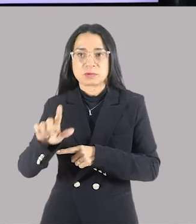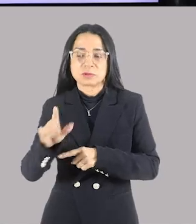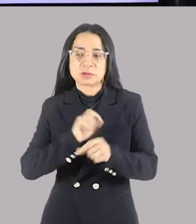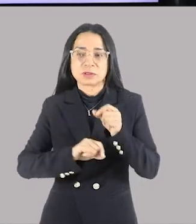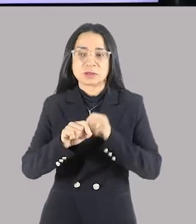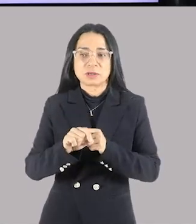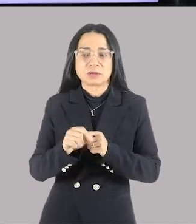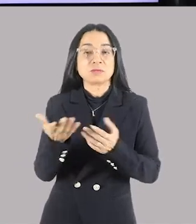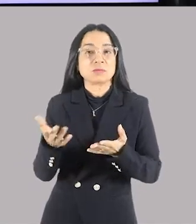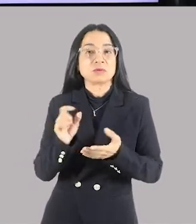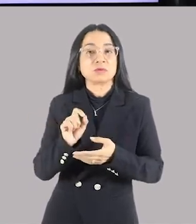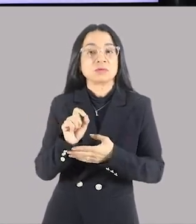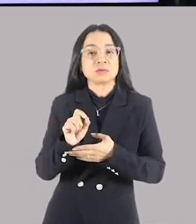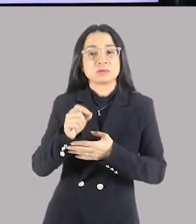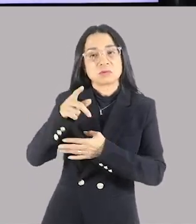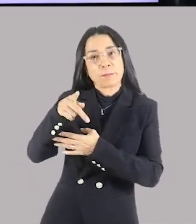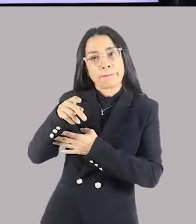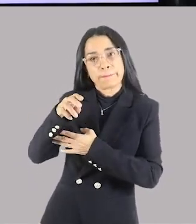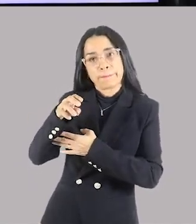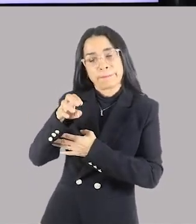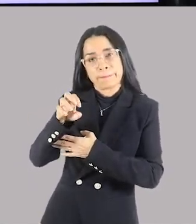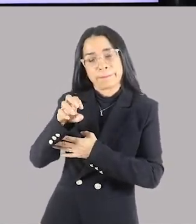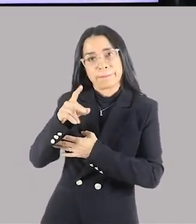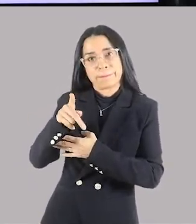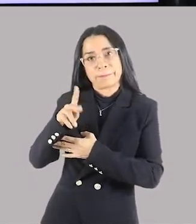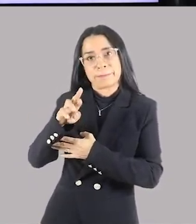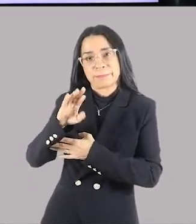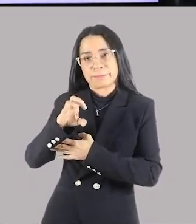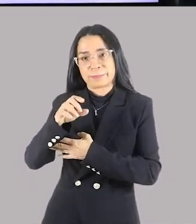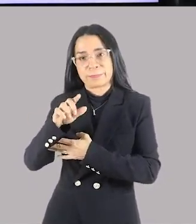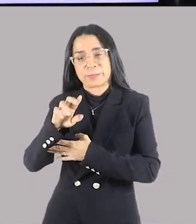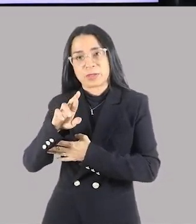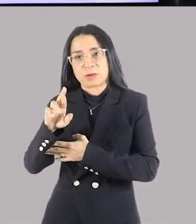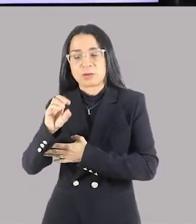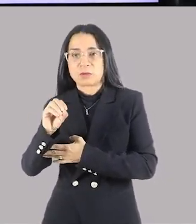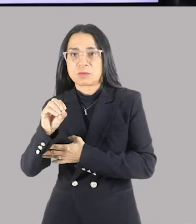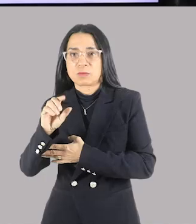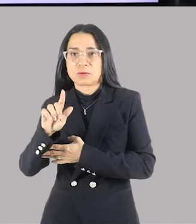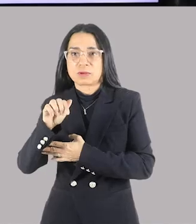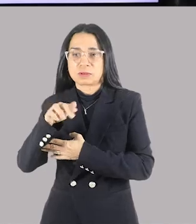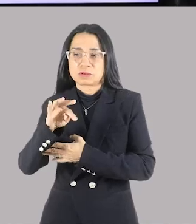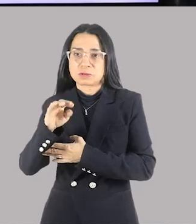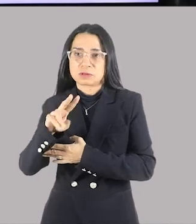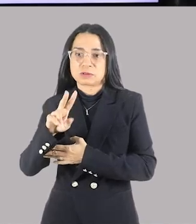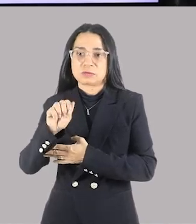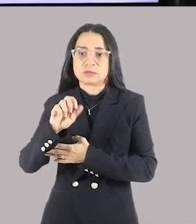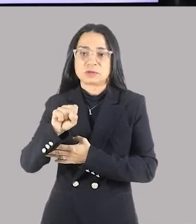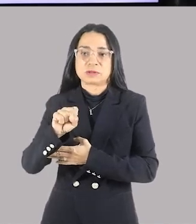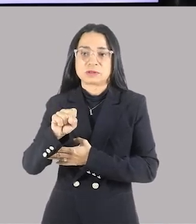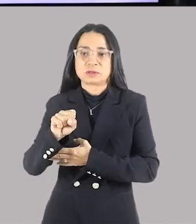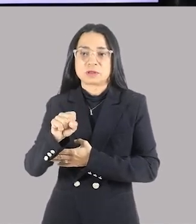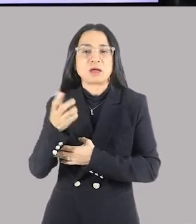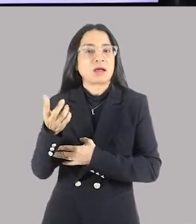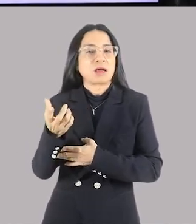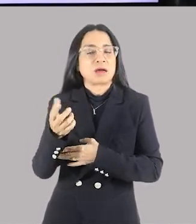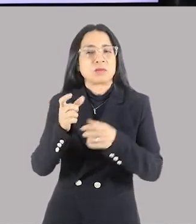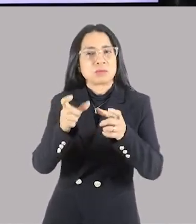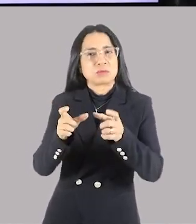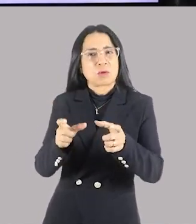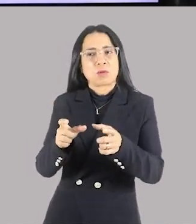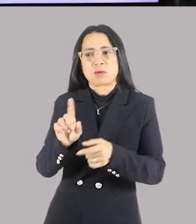juízo de suas prerrogativas. Por quê? Os órgãos, eles não têm personalidade jurídica e por não serem pessoas, portanto, não